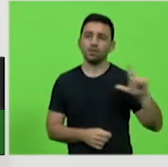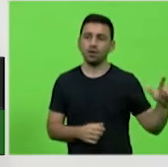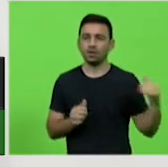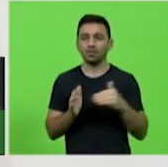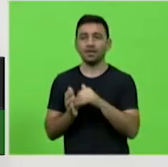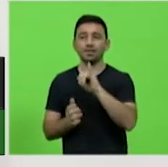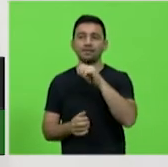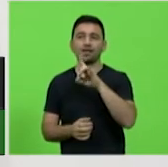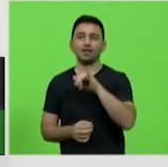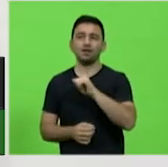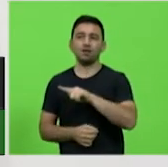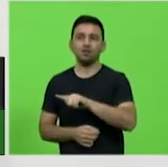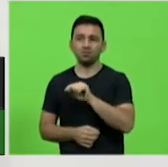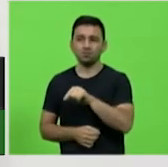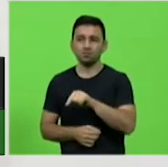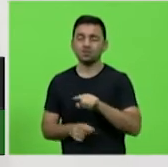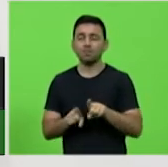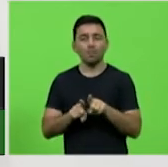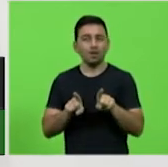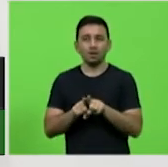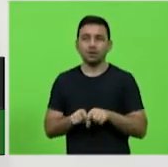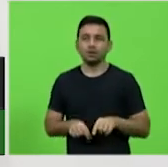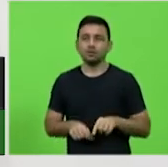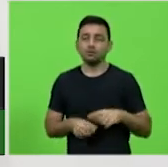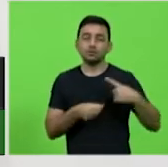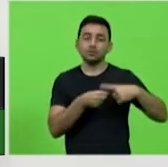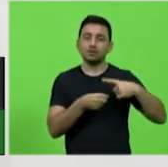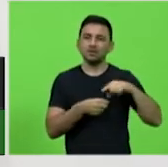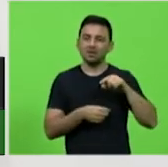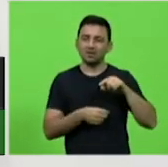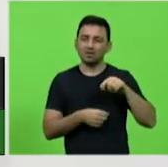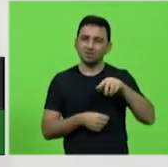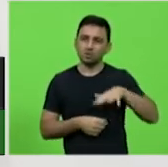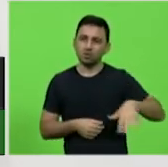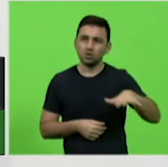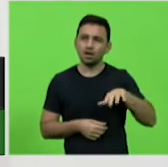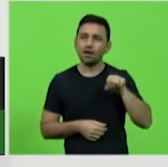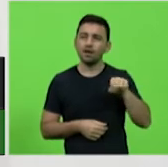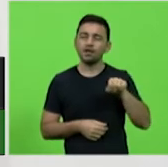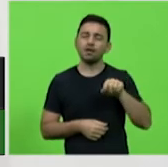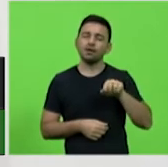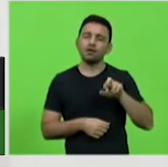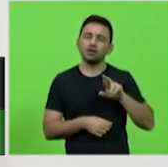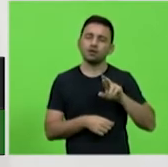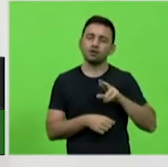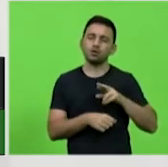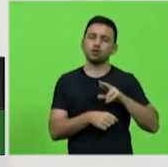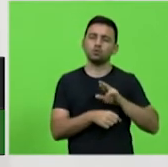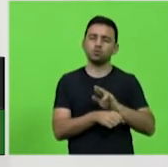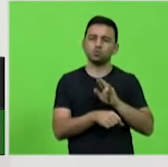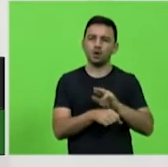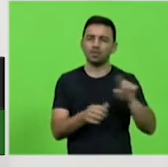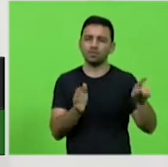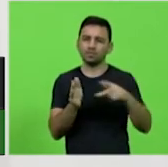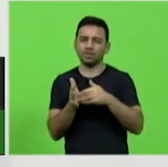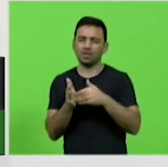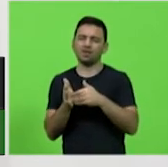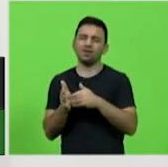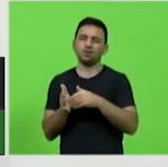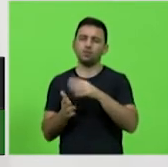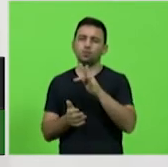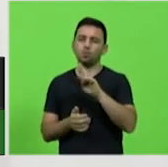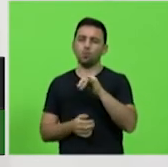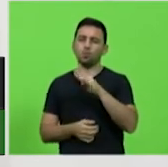pela 470. Ou o cidadão lá do Vale, que vai de Rio do Sul a Trombudo Central, também pela